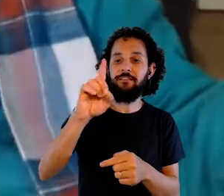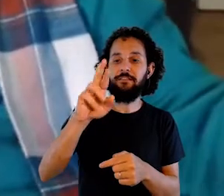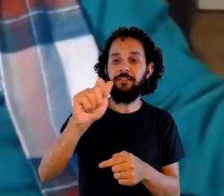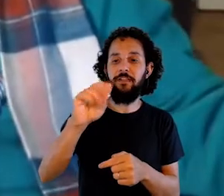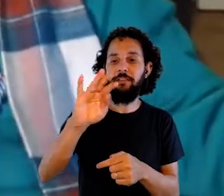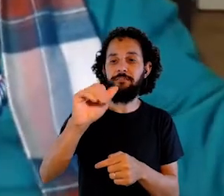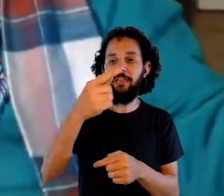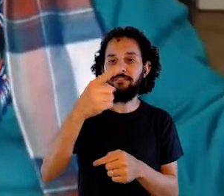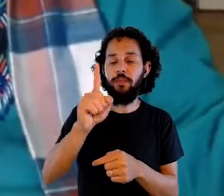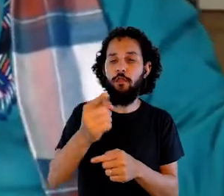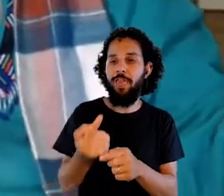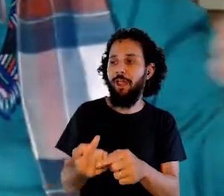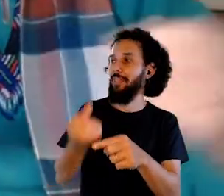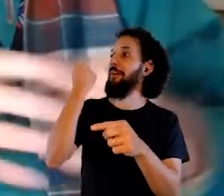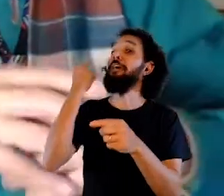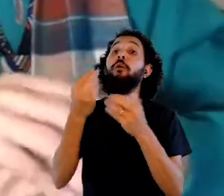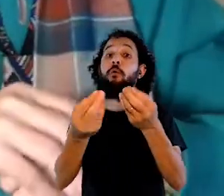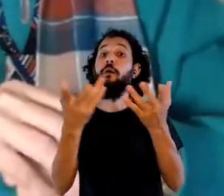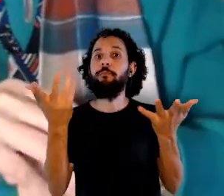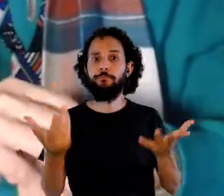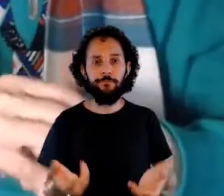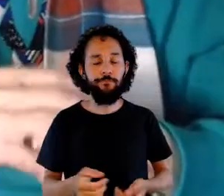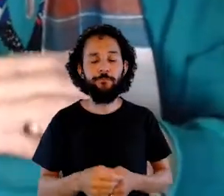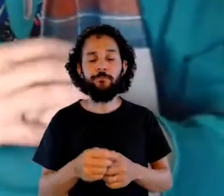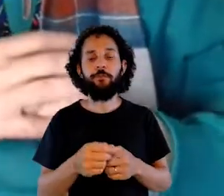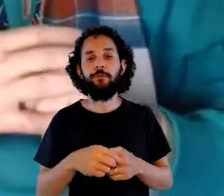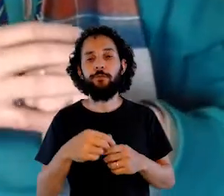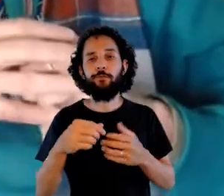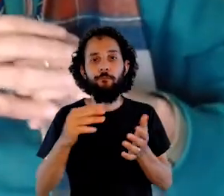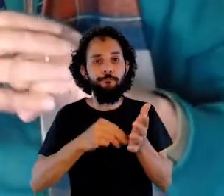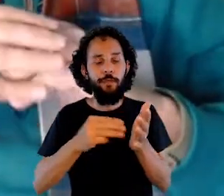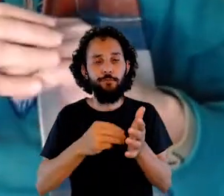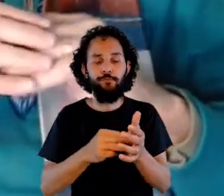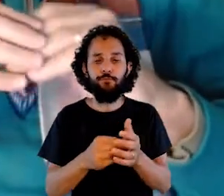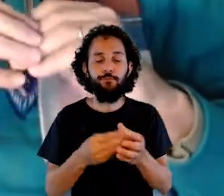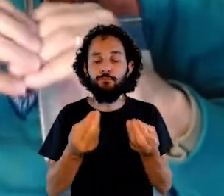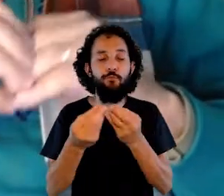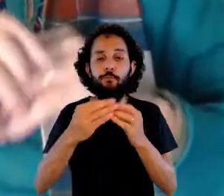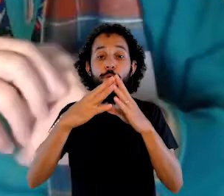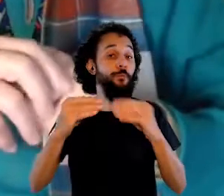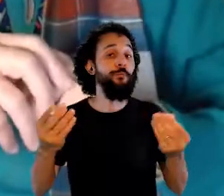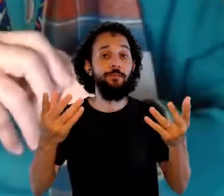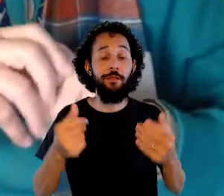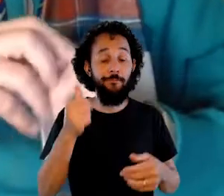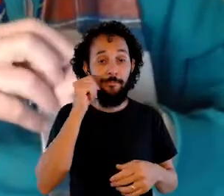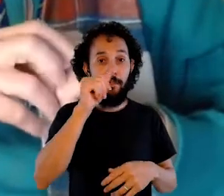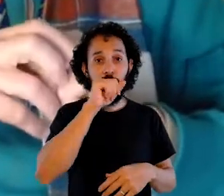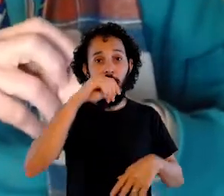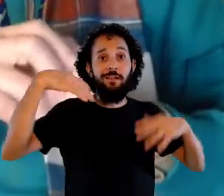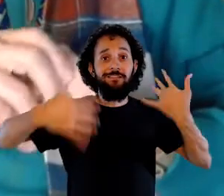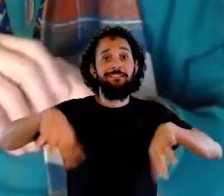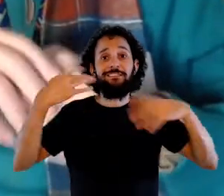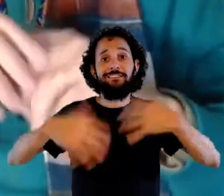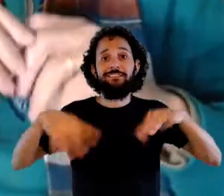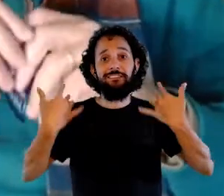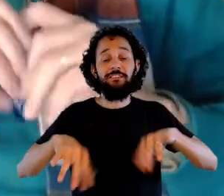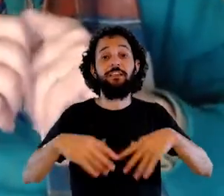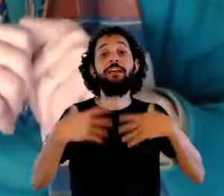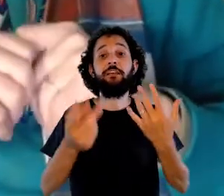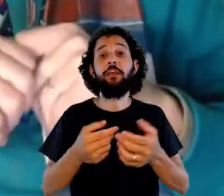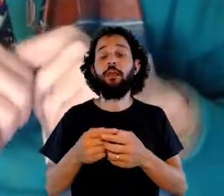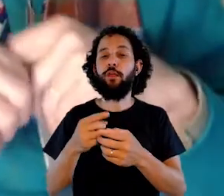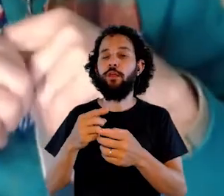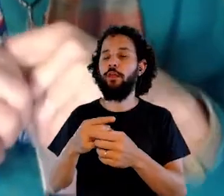Tecnologicamente. E os métodos de cura também, né? Sim. Minha mãe ficou desesperada e, por sorte, ela conheceu uma pessoa